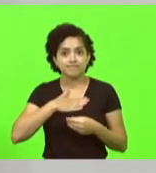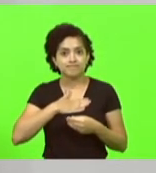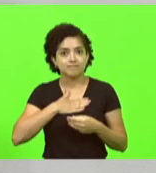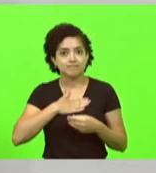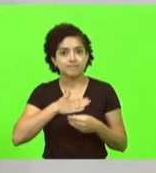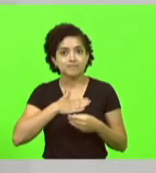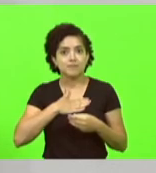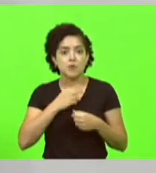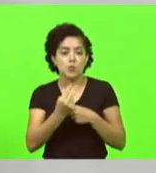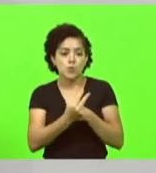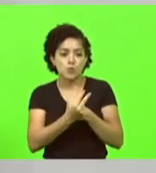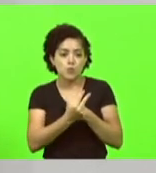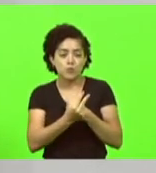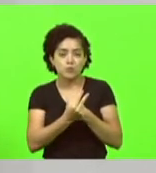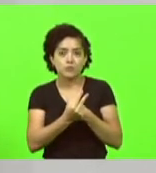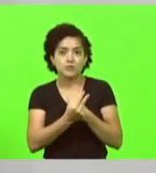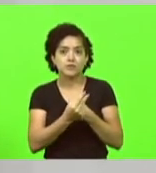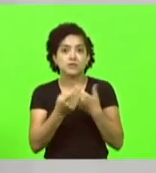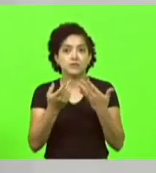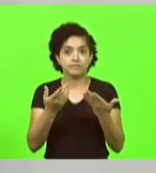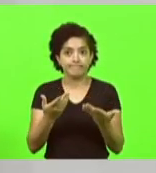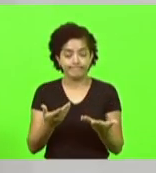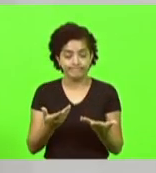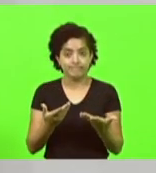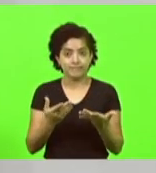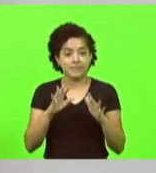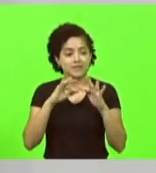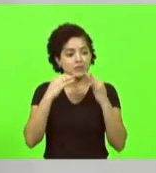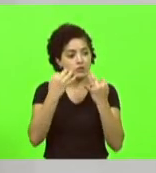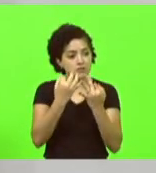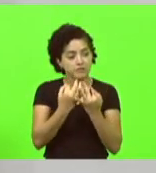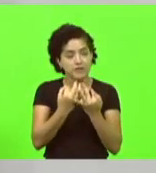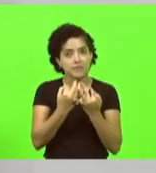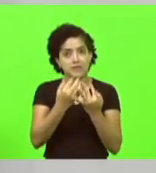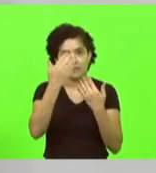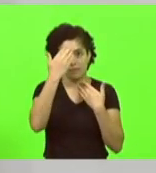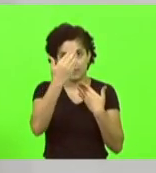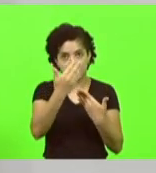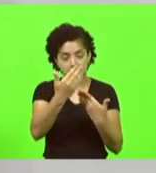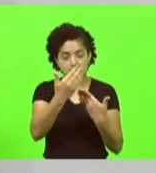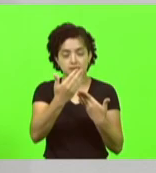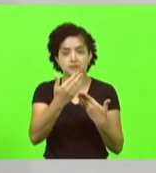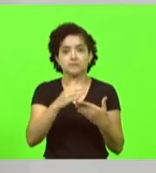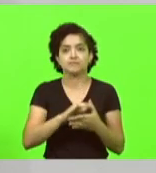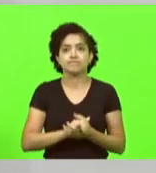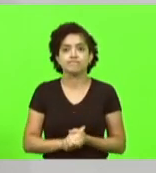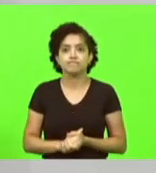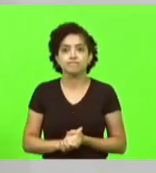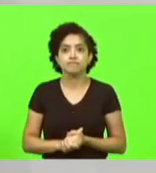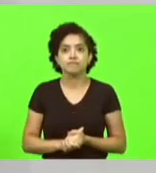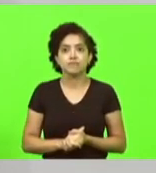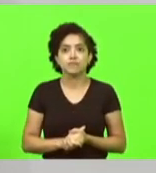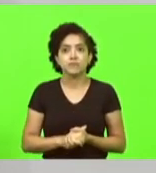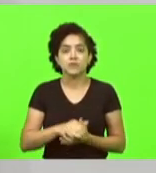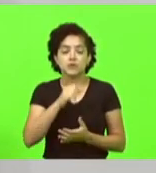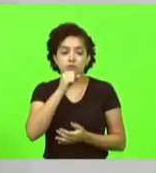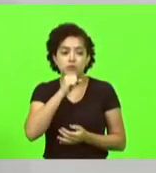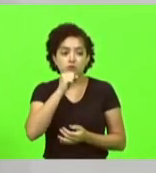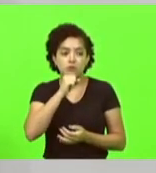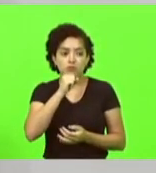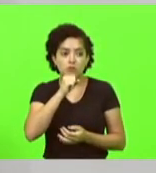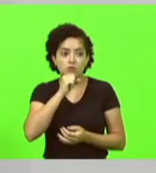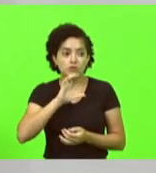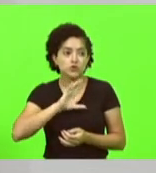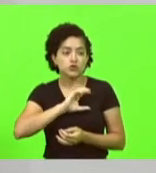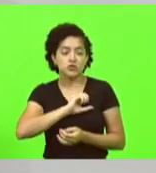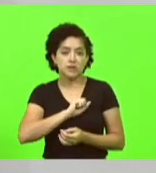É o anjo da guarda da nossa família. Obrigado, Sofia. O vô te adora.